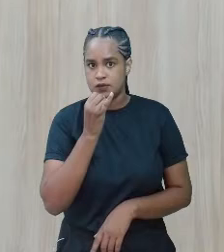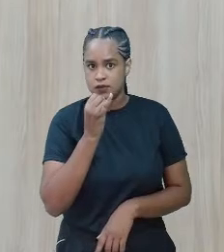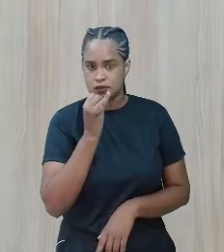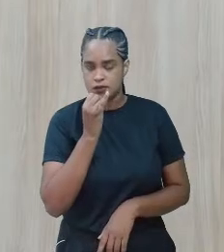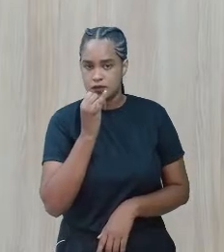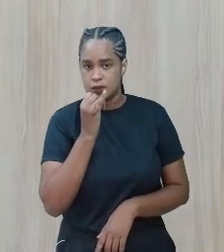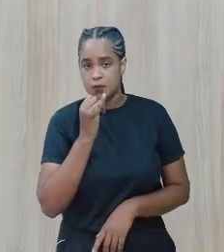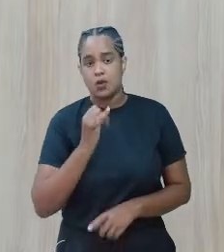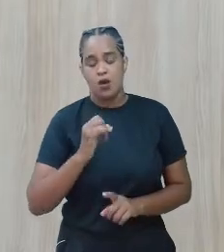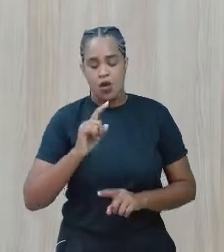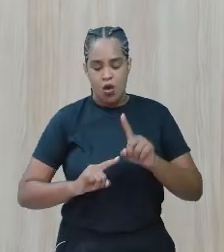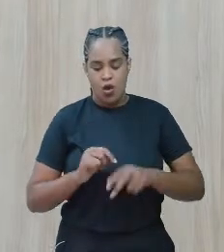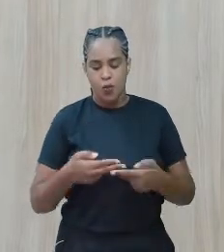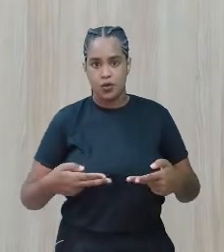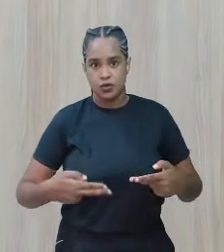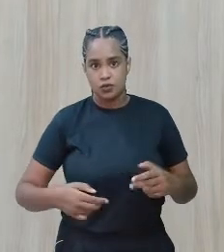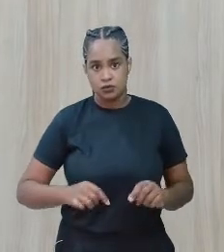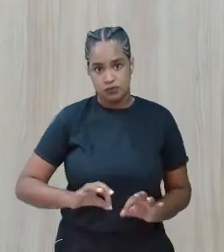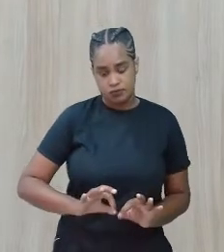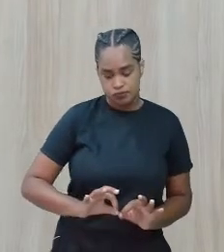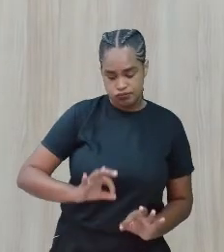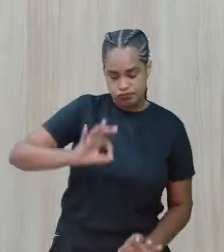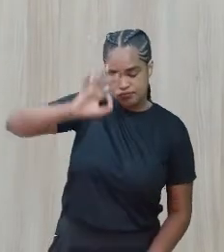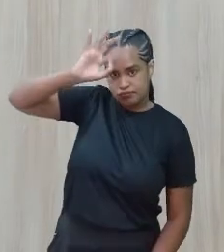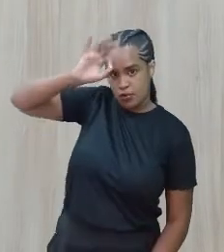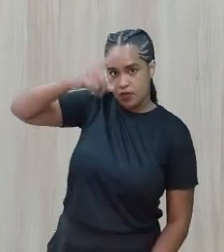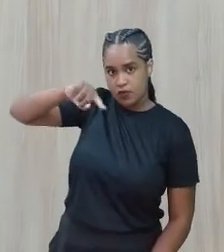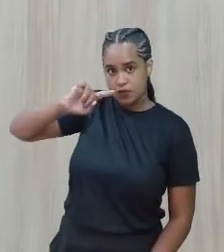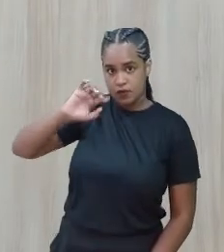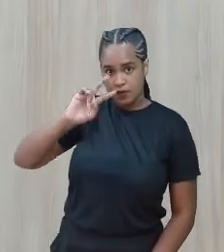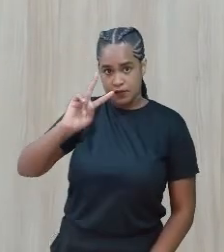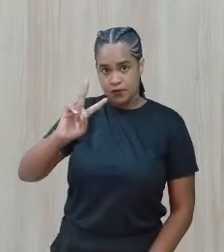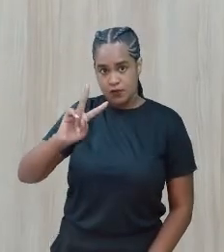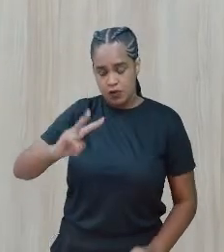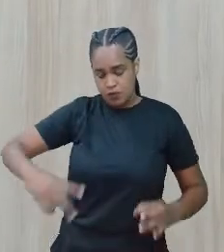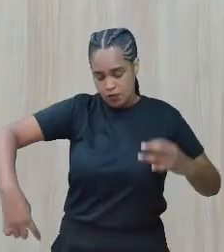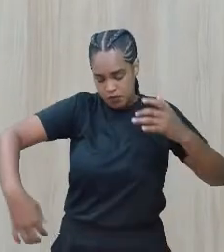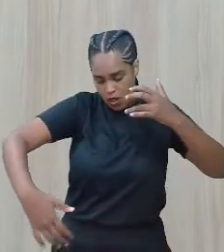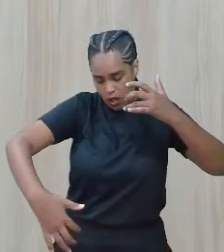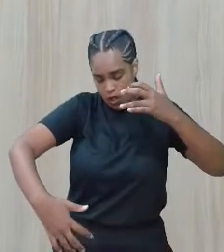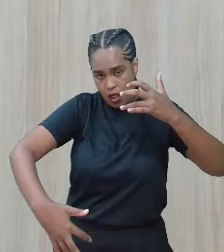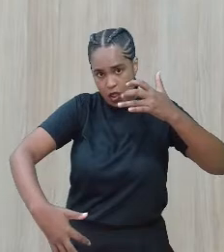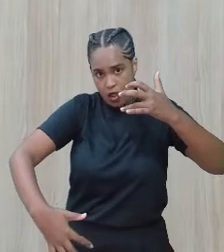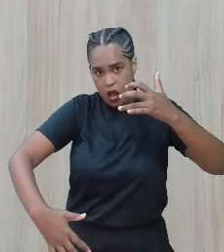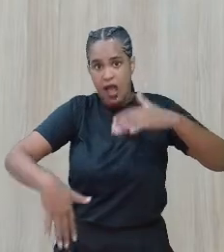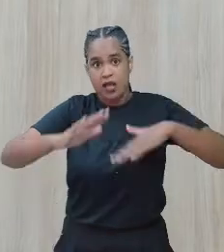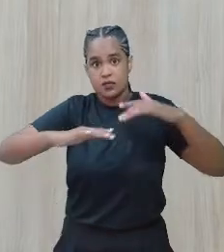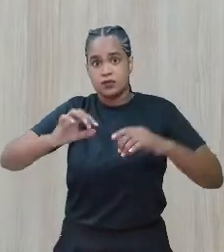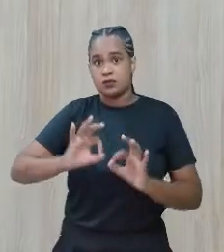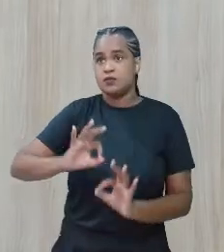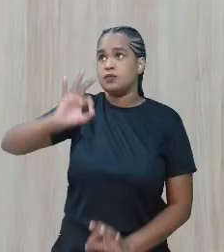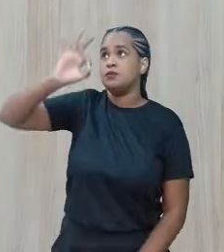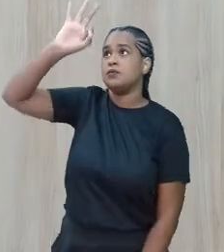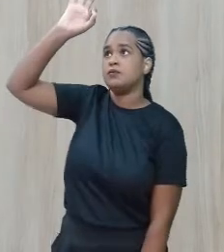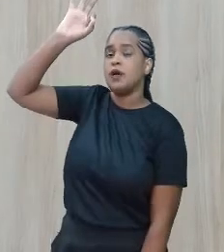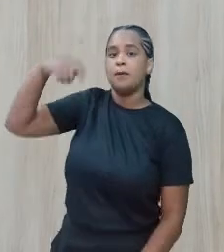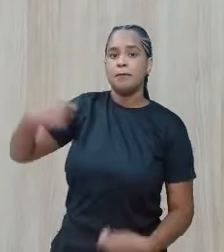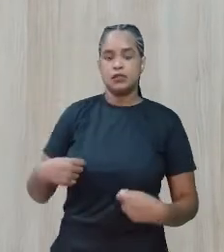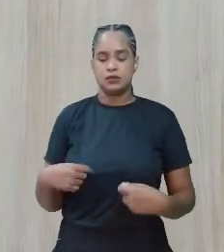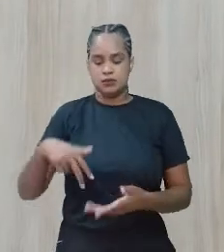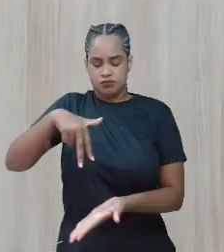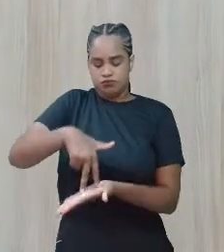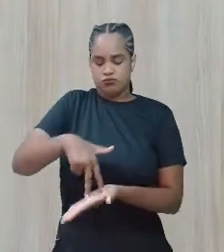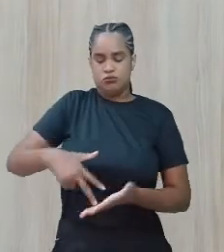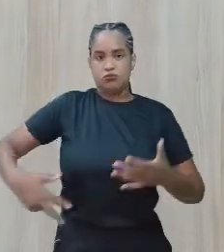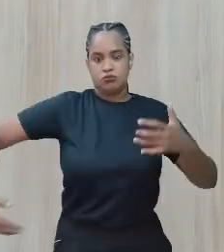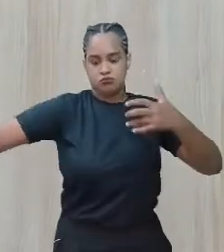caso do contrabaixo, vocês viram ali o contrabaixo na foto, é um instrumento grande, e às vezes ele é maior do que uma pessoa, ele toca em pé,